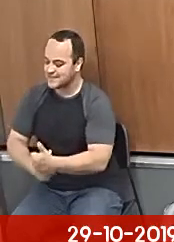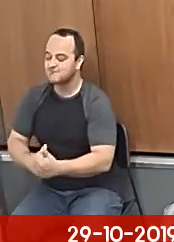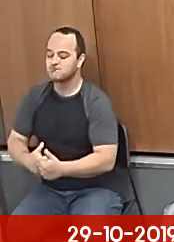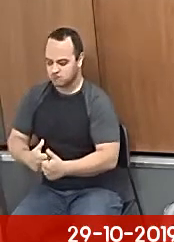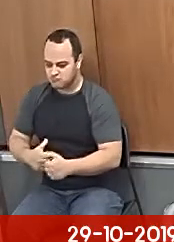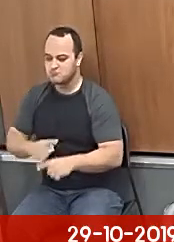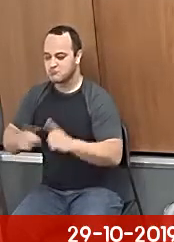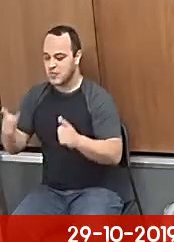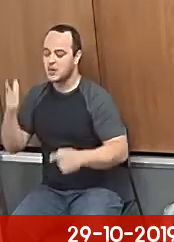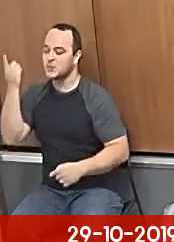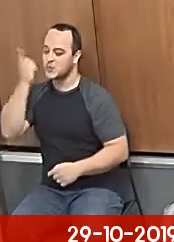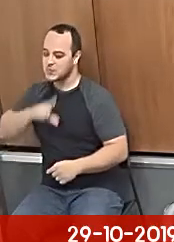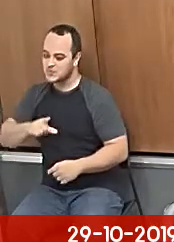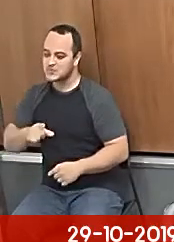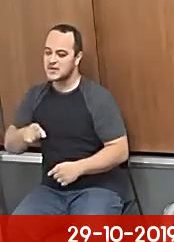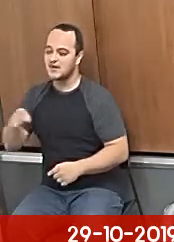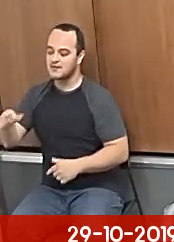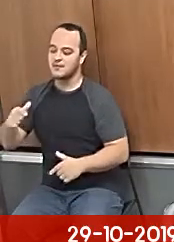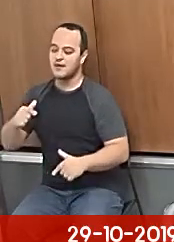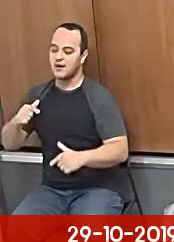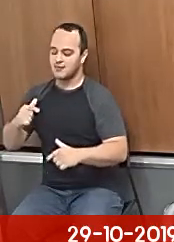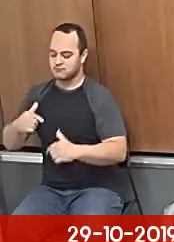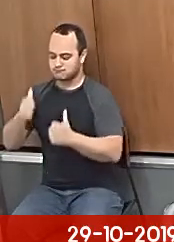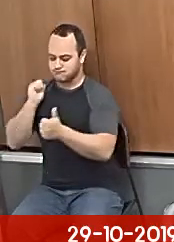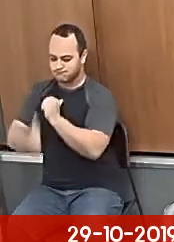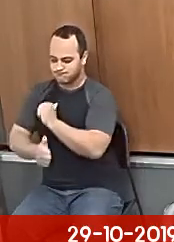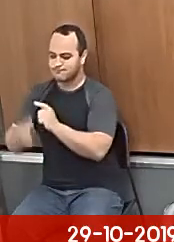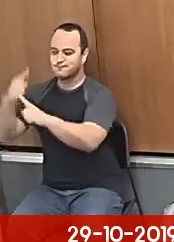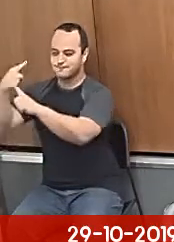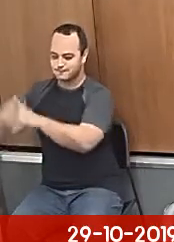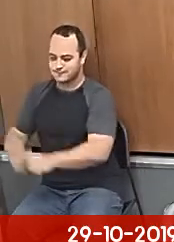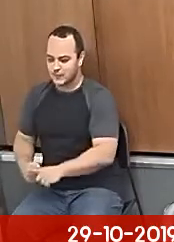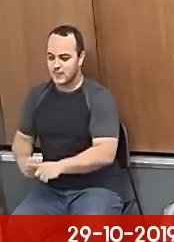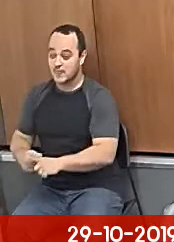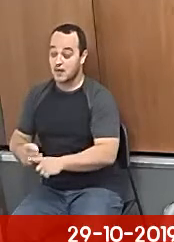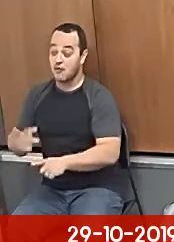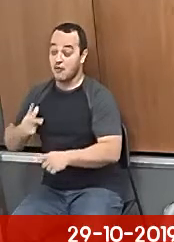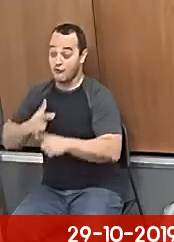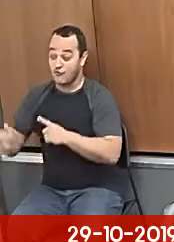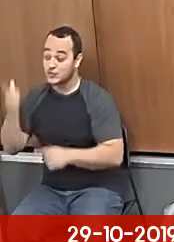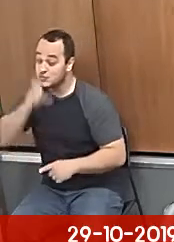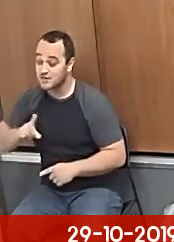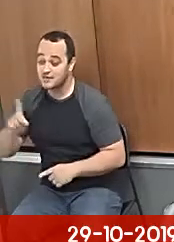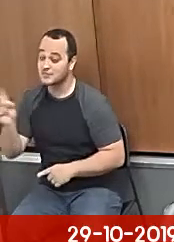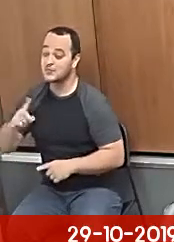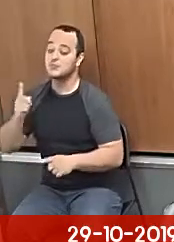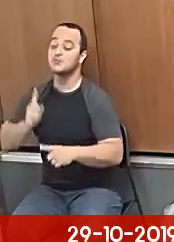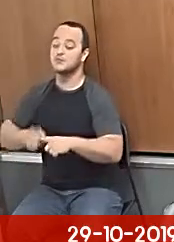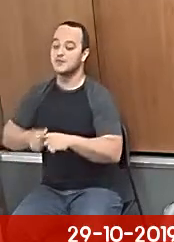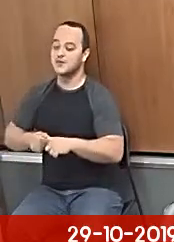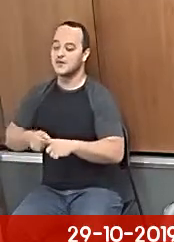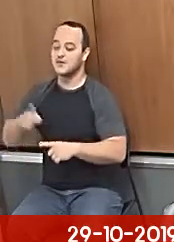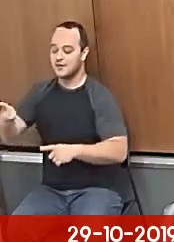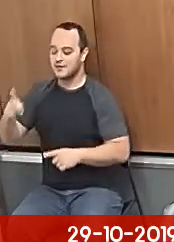com o campeonato brasileiro porque lá tinha um Corinthians que tem fisiologista, que tem